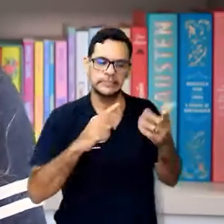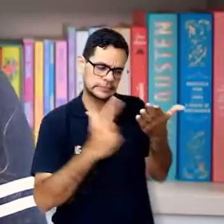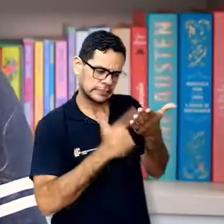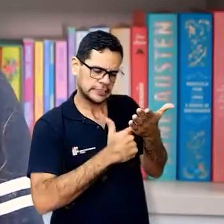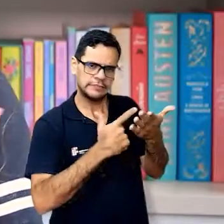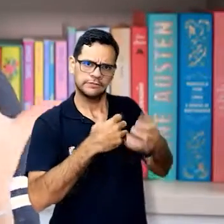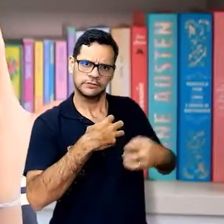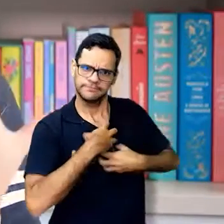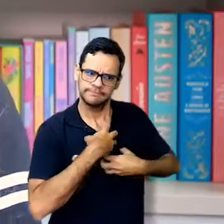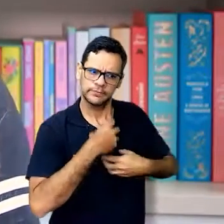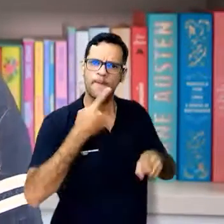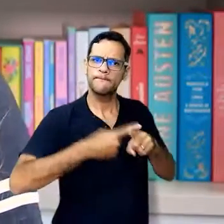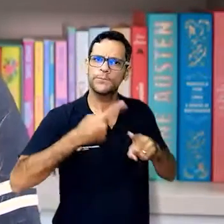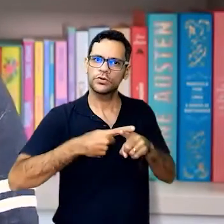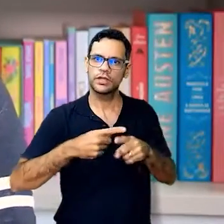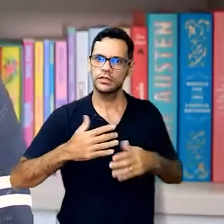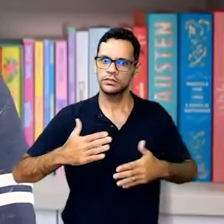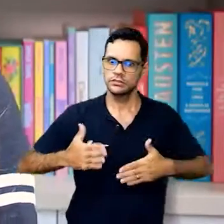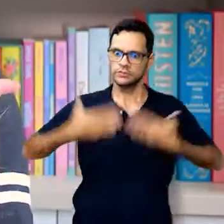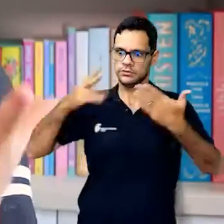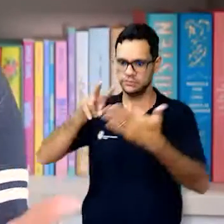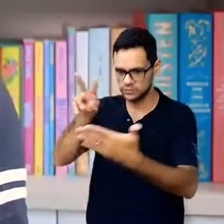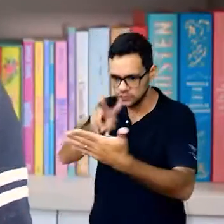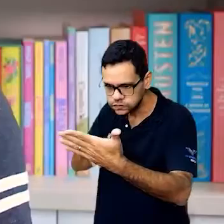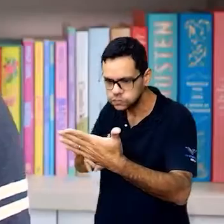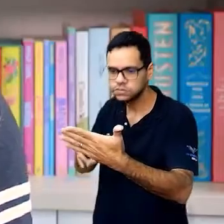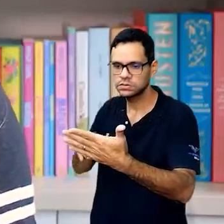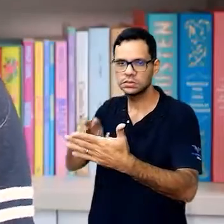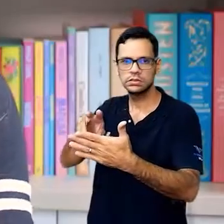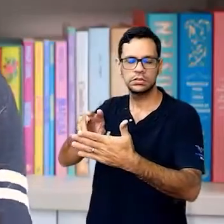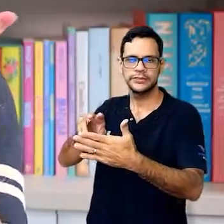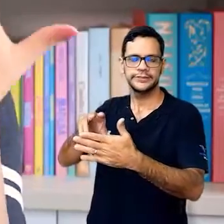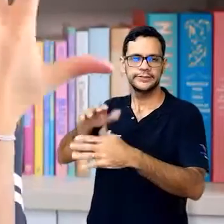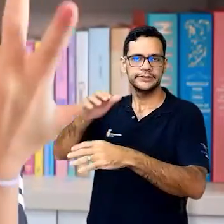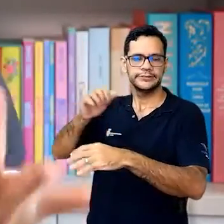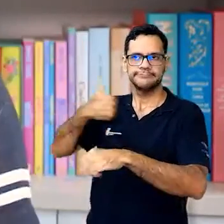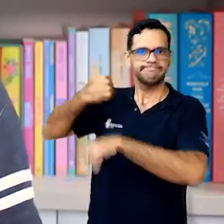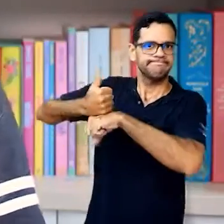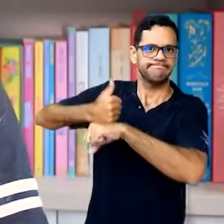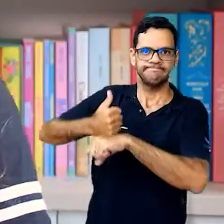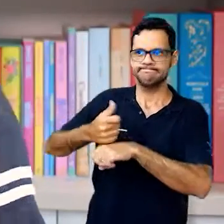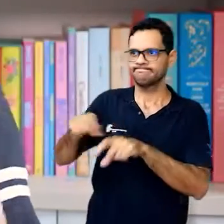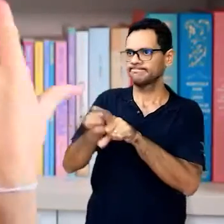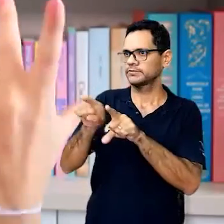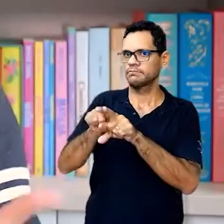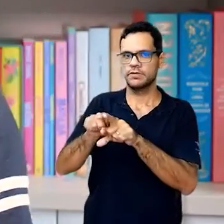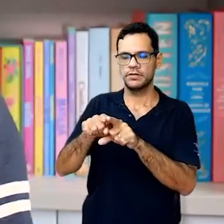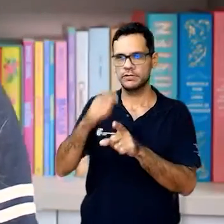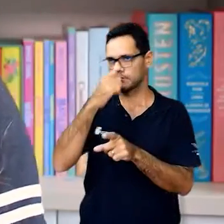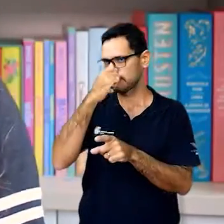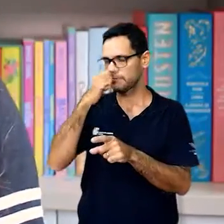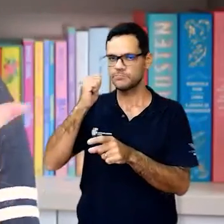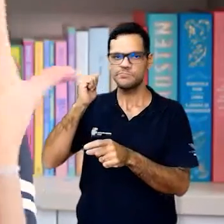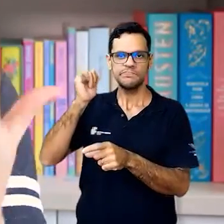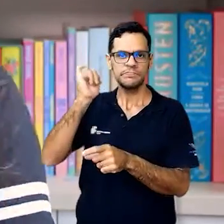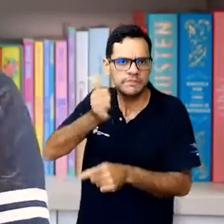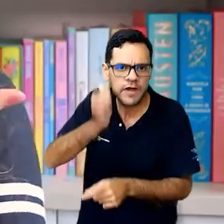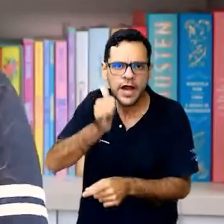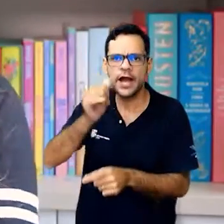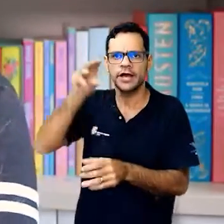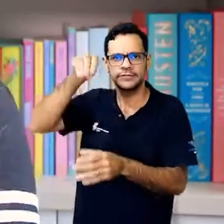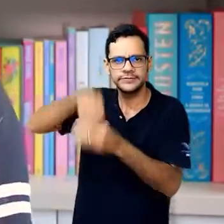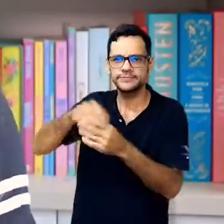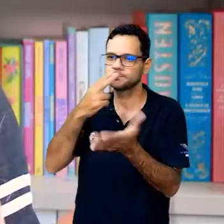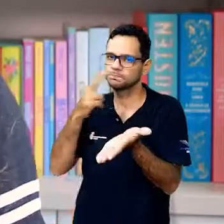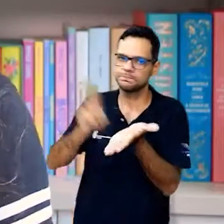livro que, assim, mexeu muito comigo também, pelo fato de ter me surpreendido, de ter sido muito mais do que eu esperava. E é um livro epistolar, ou seja, ele é